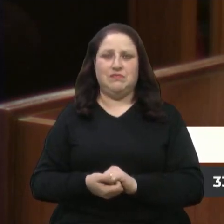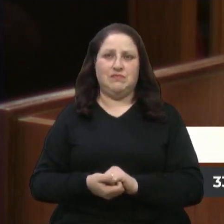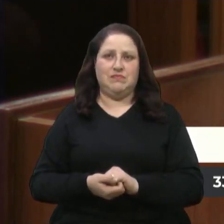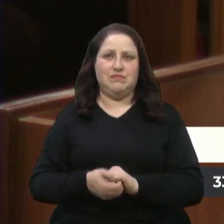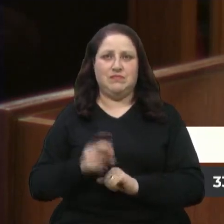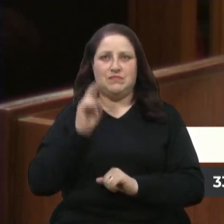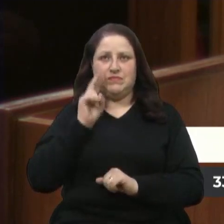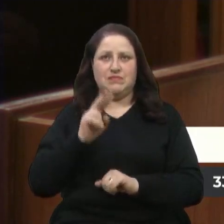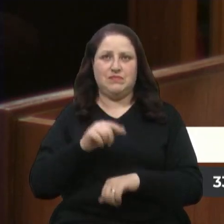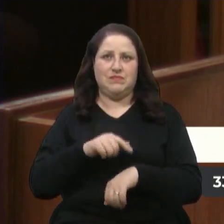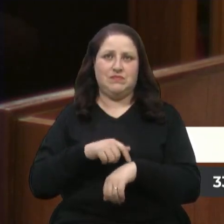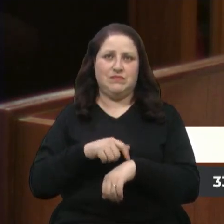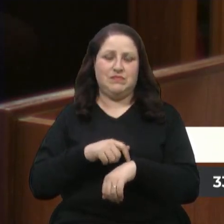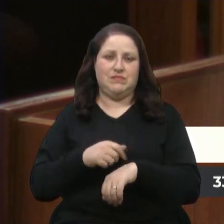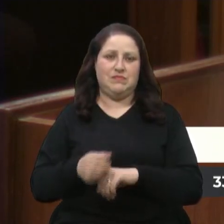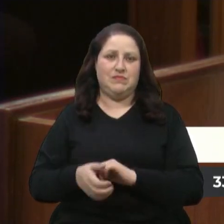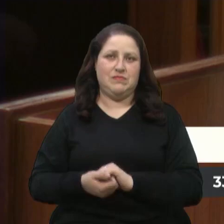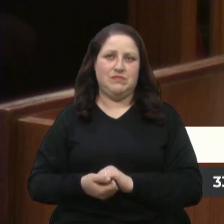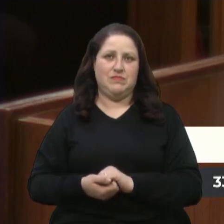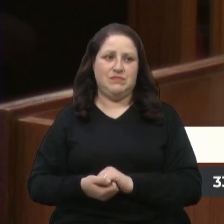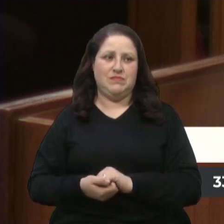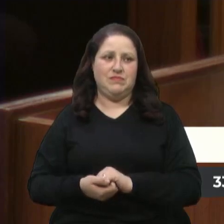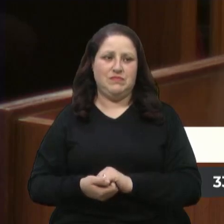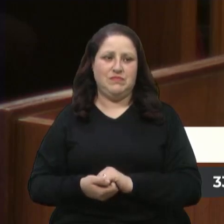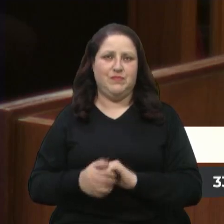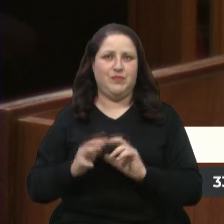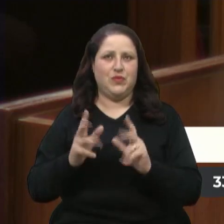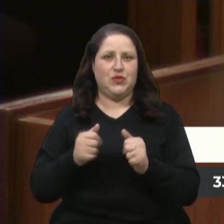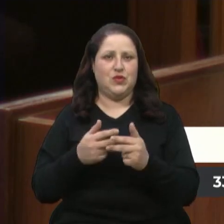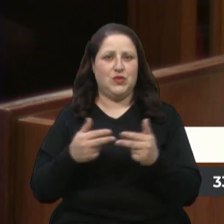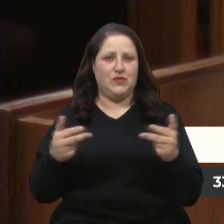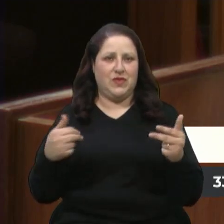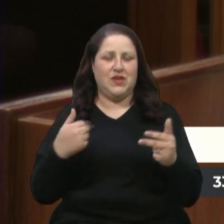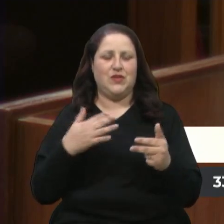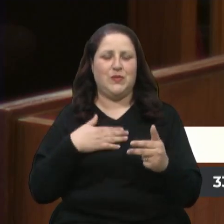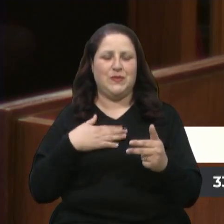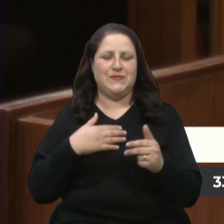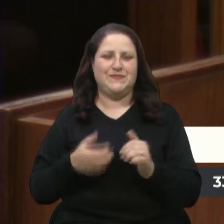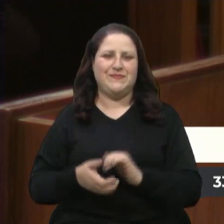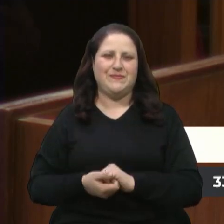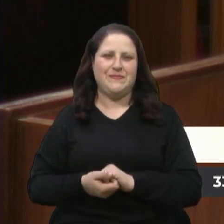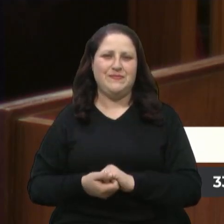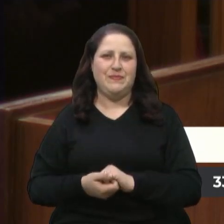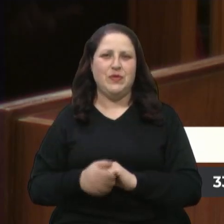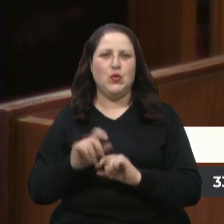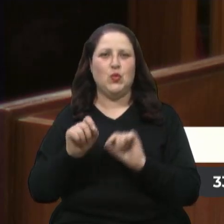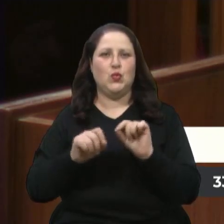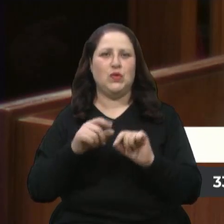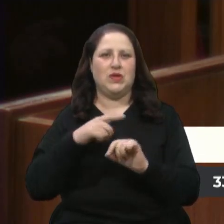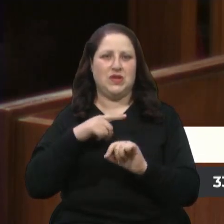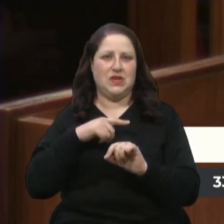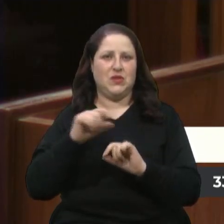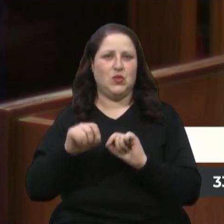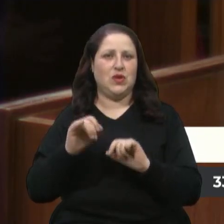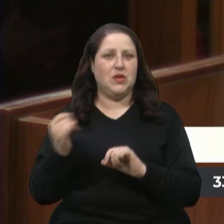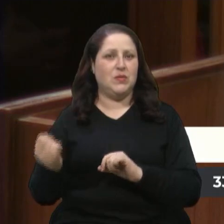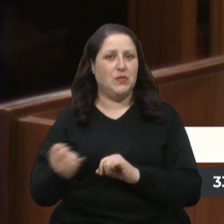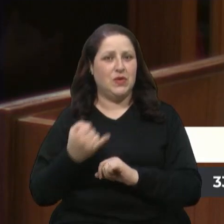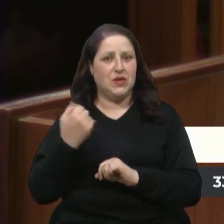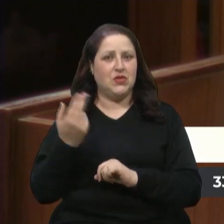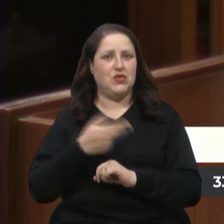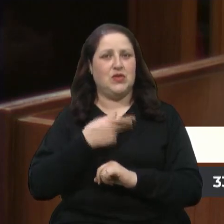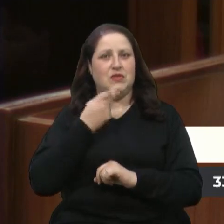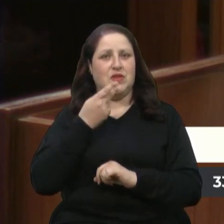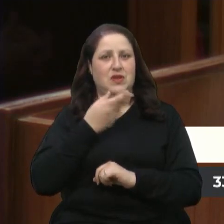Estamos... novidade, tudo novidade aqui. Então, assim, o que nós temos, né, pessoal? O que é importante a gente dizer